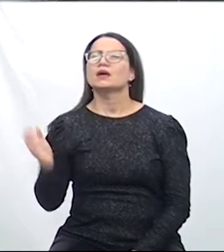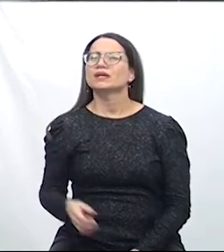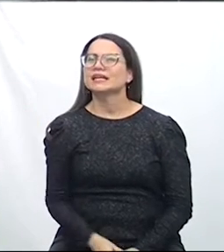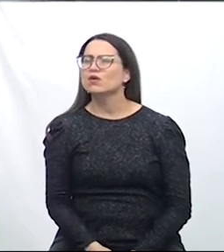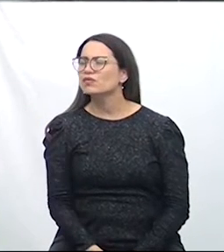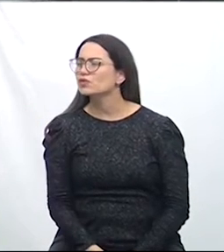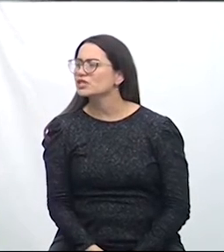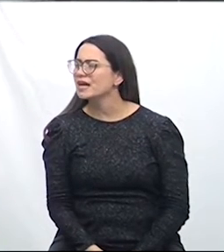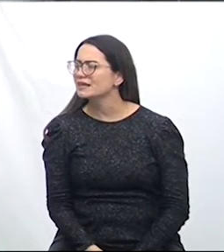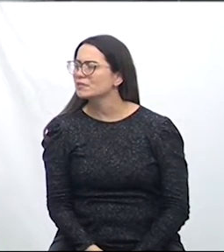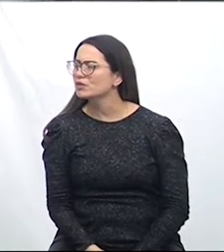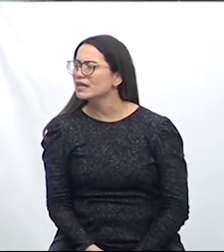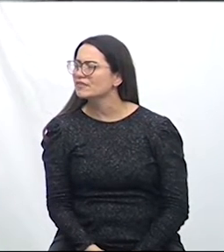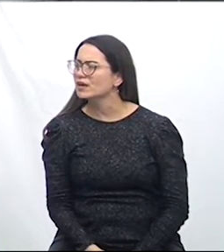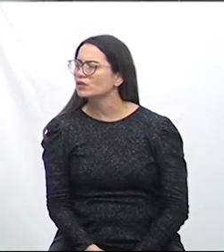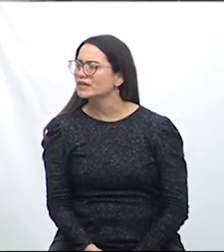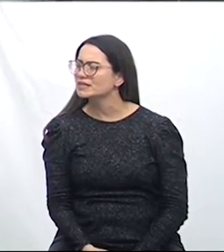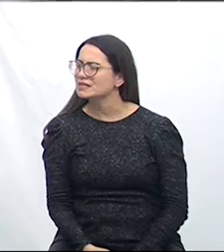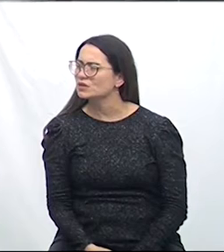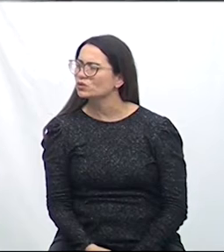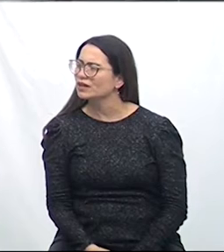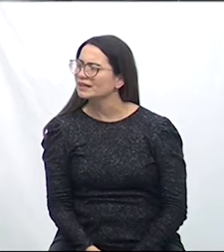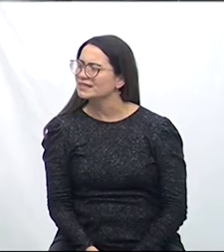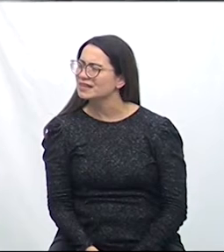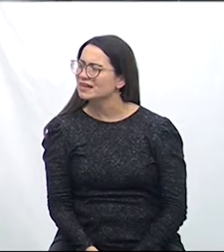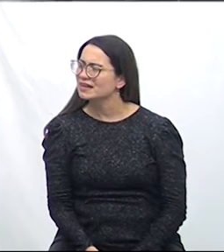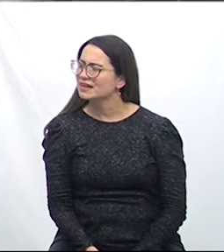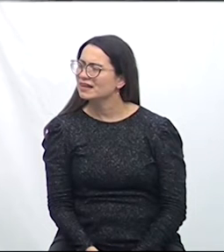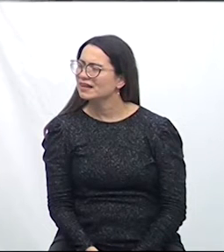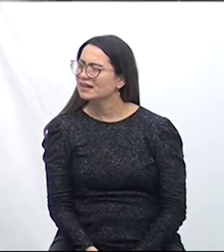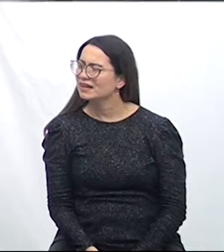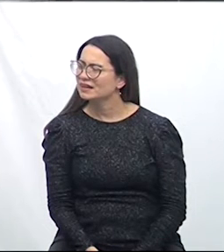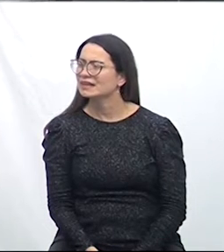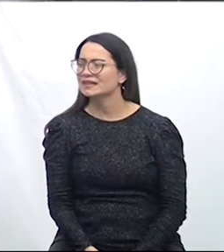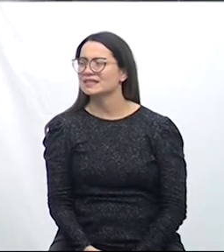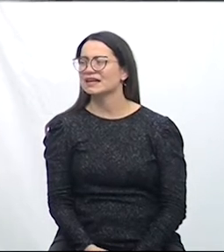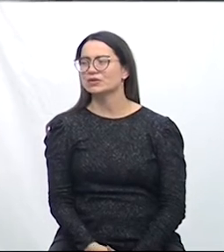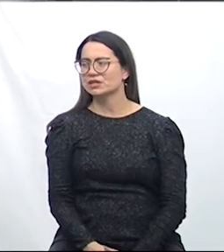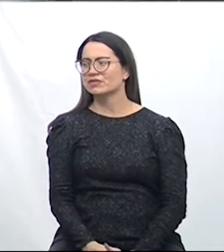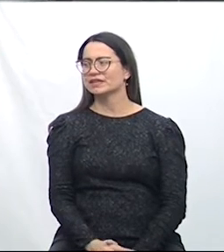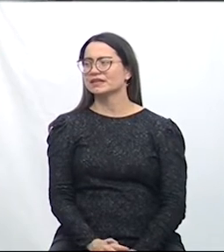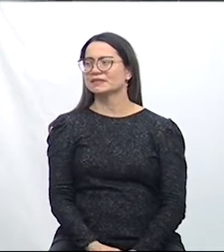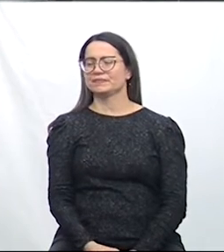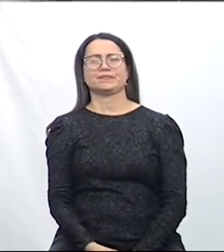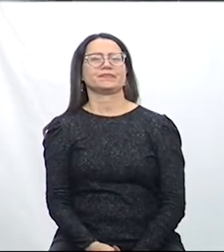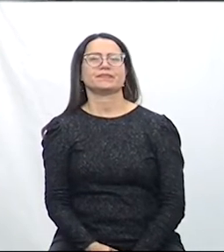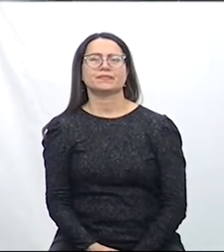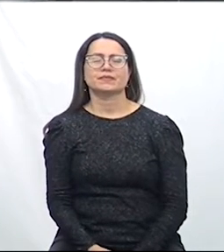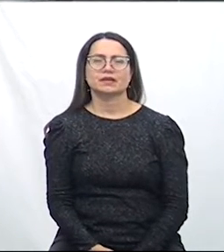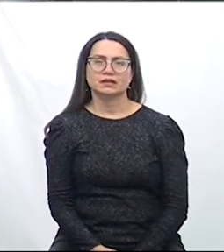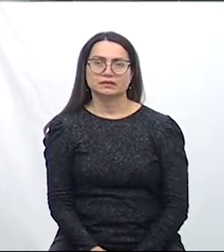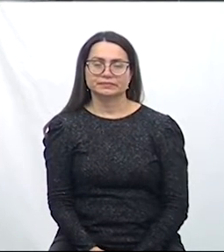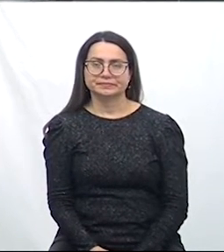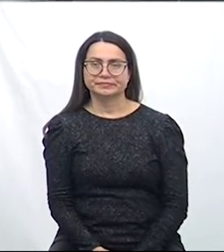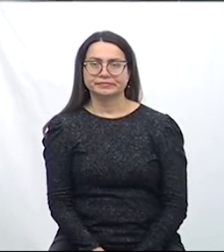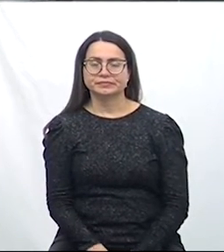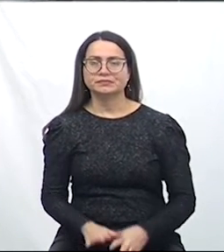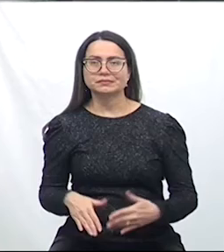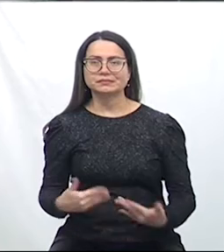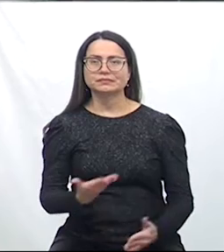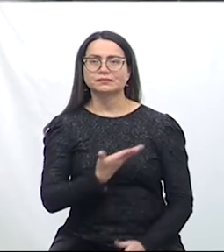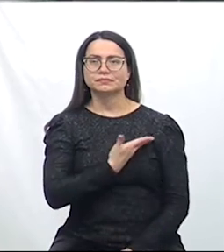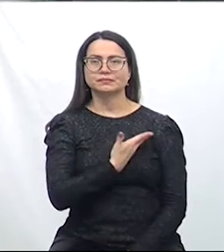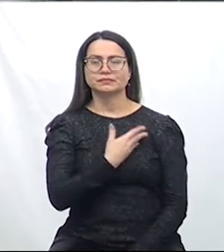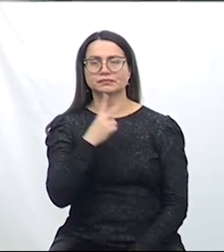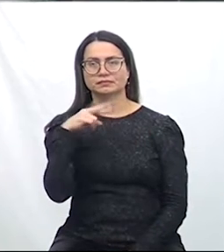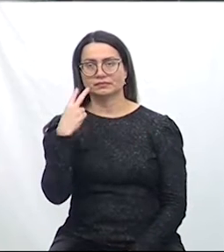Não vou falar de cigarro hoje, mas... Presidente, boa tarde. Boa tarde a todos. Colegas vereadores,